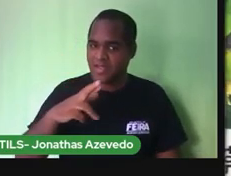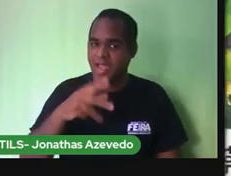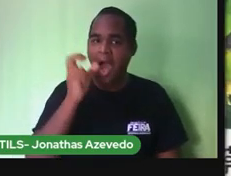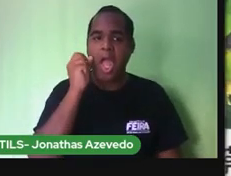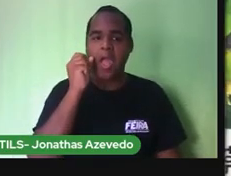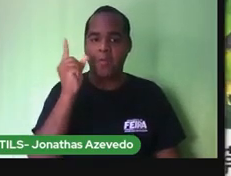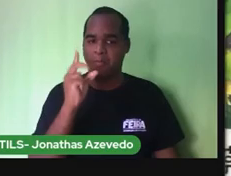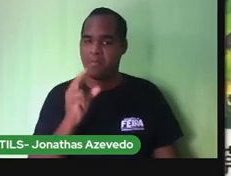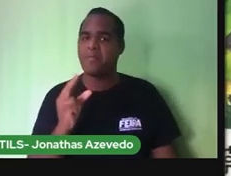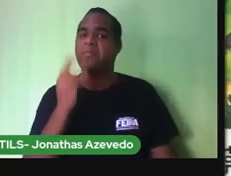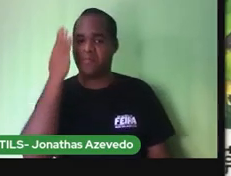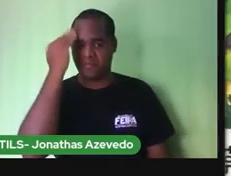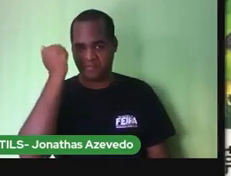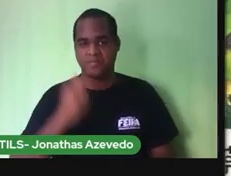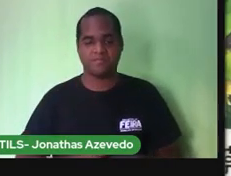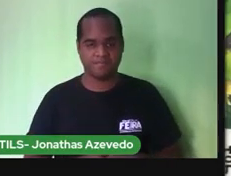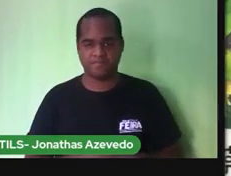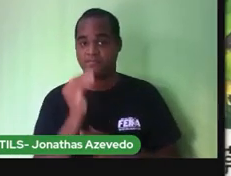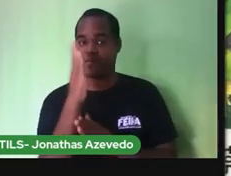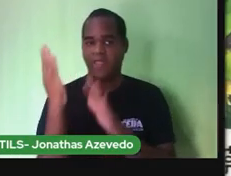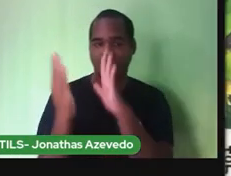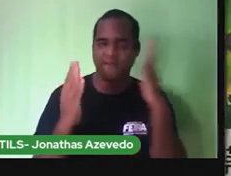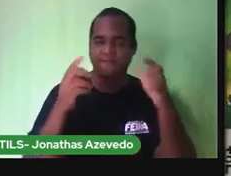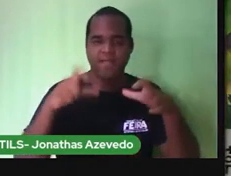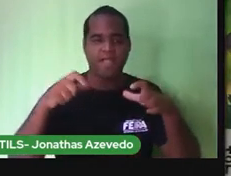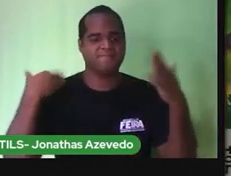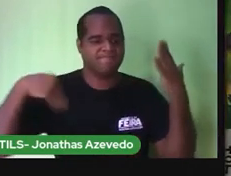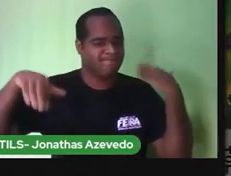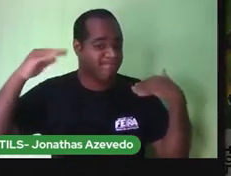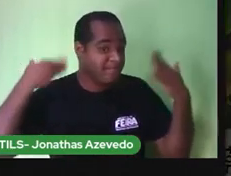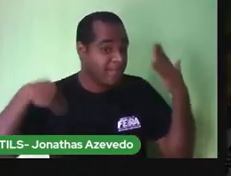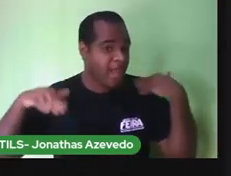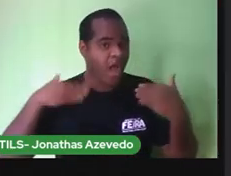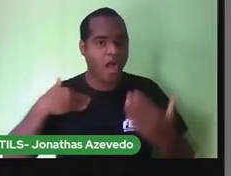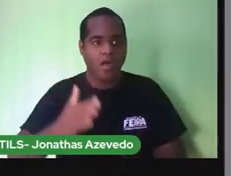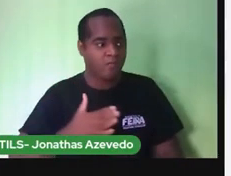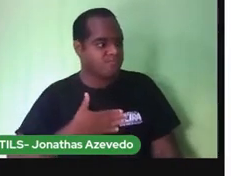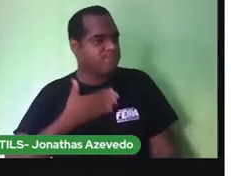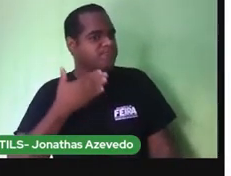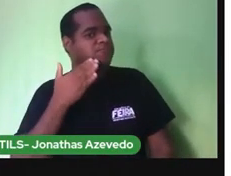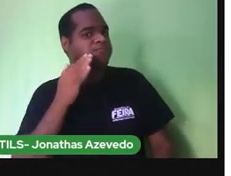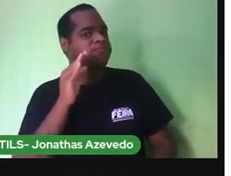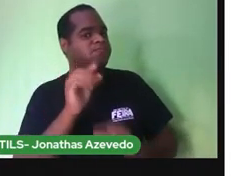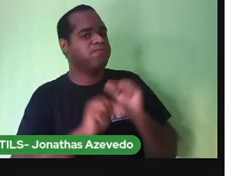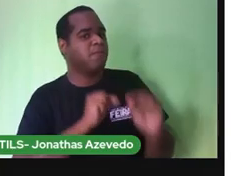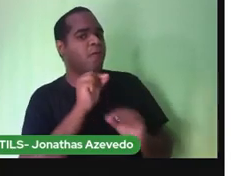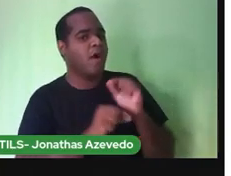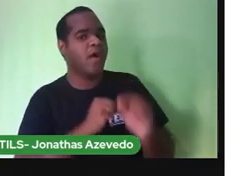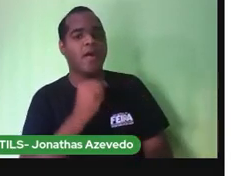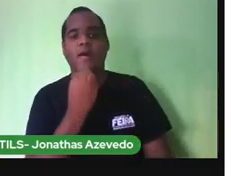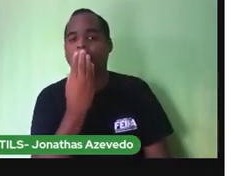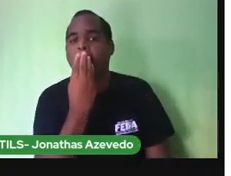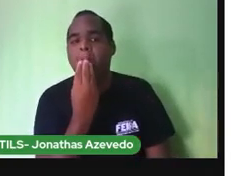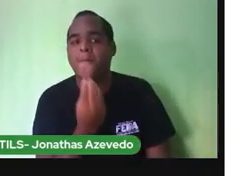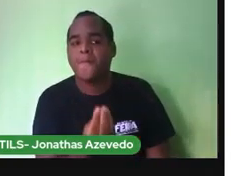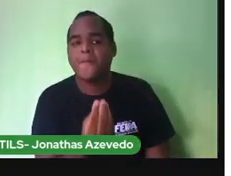esperto na Floresta o Ratinho estava passeando quando de repente e a Raposa